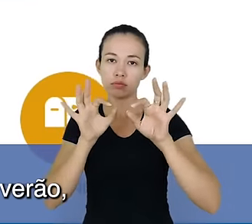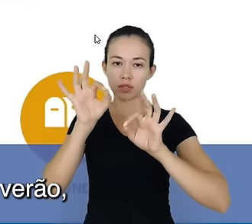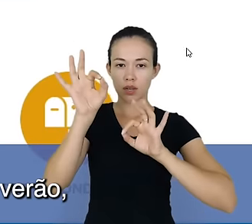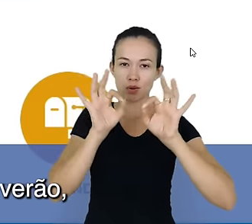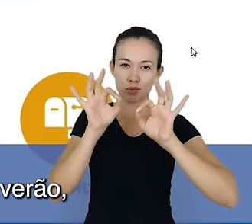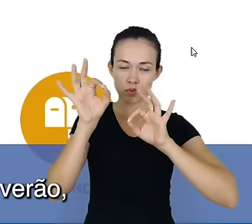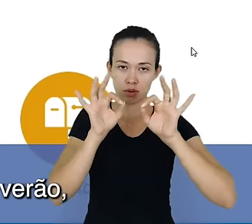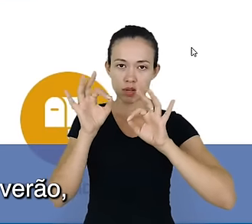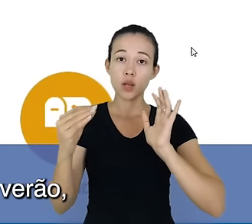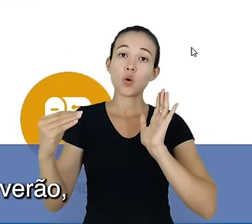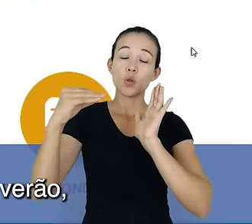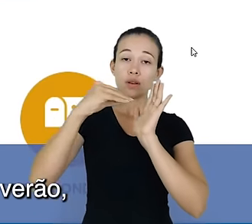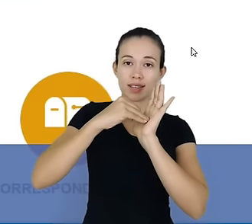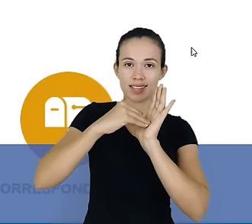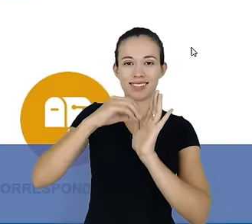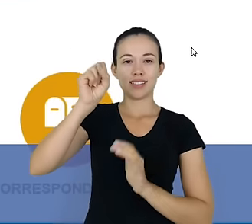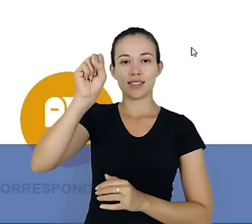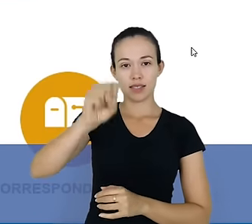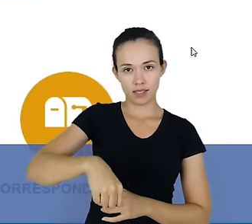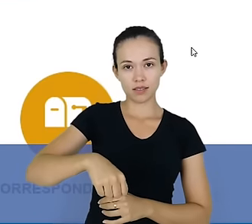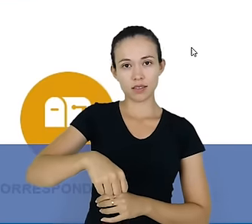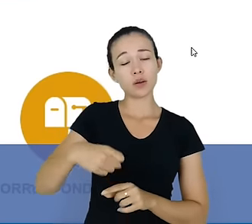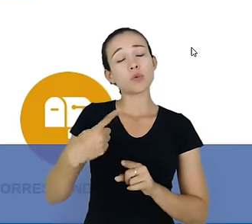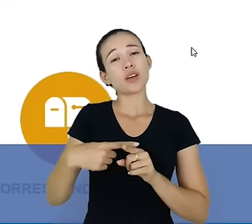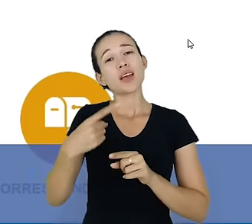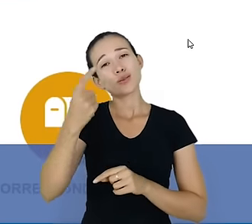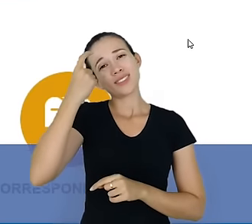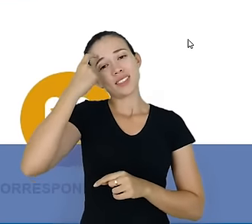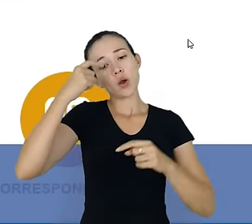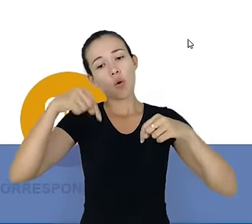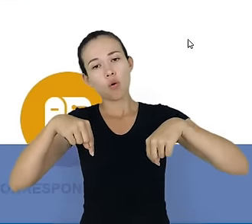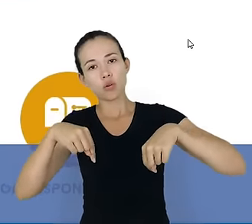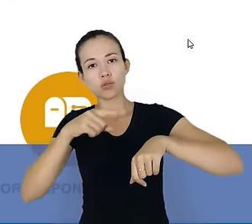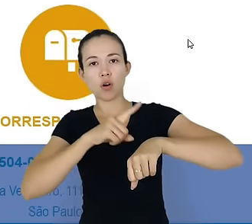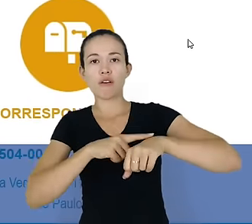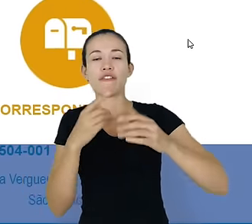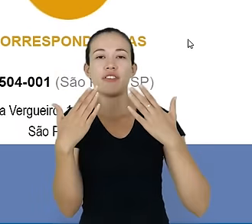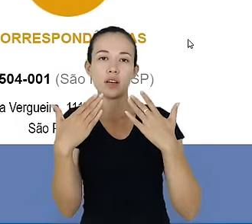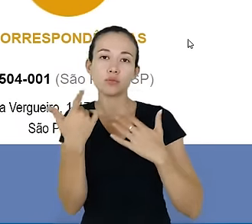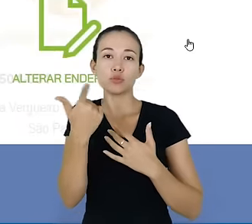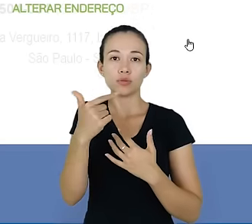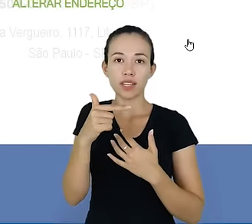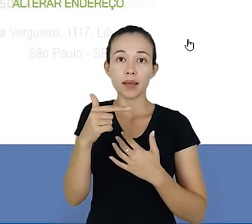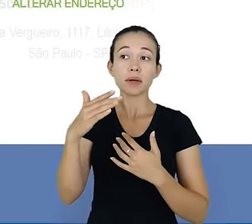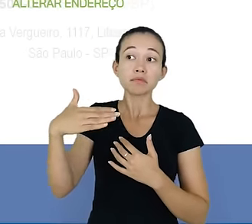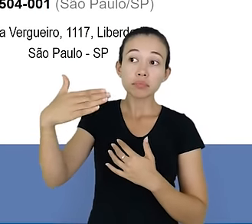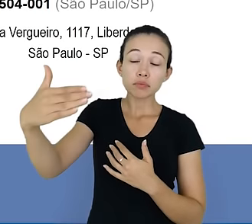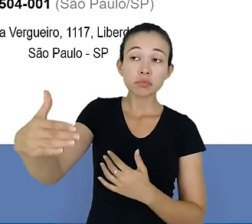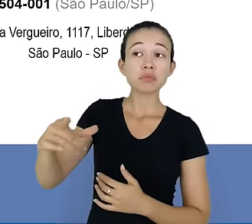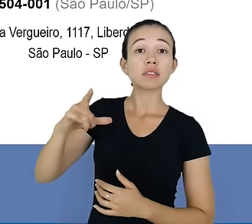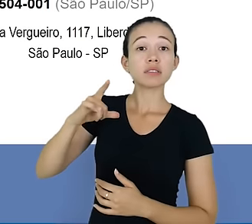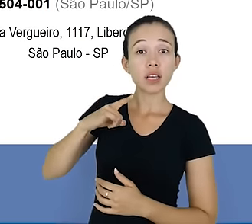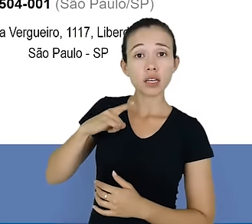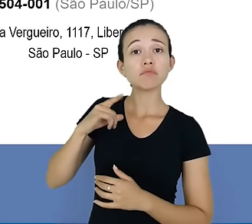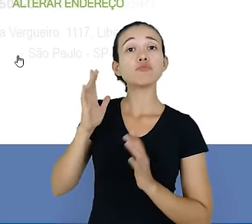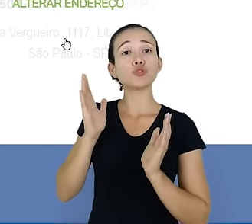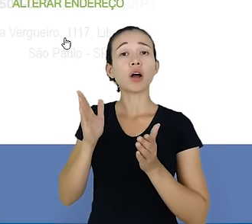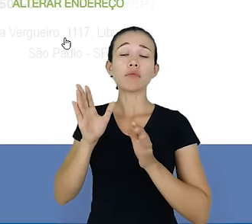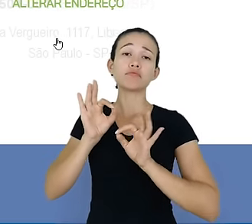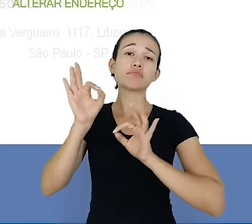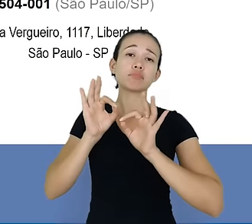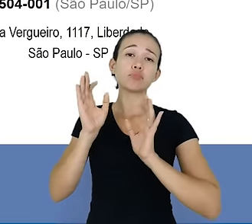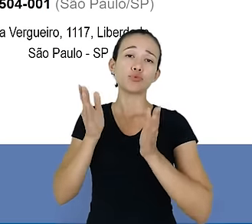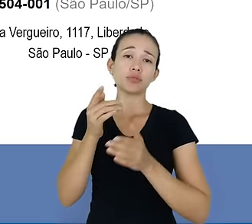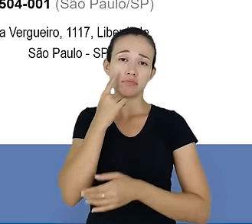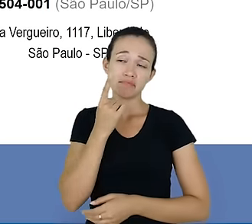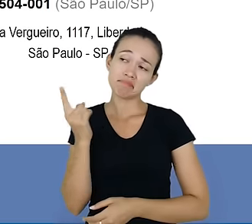sim aqui mesmo sabendo que não tem horário de verão porque quando tiver não preciso mais visitar isso aqui já tá feito né E aí feit